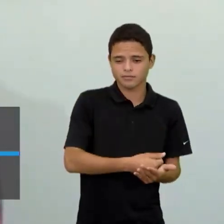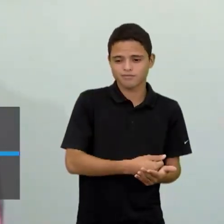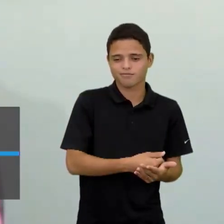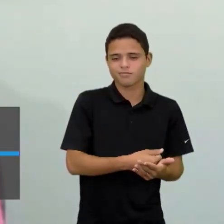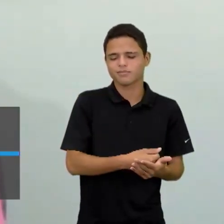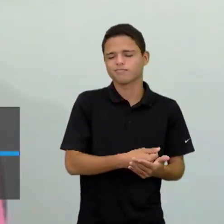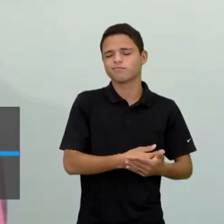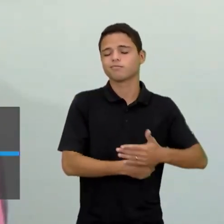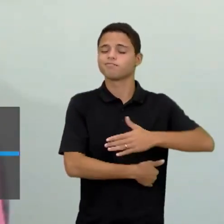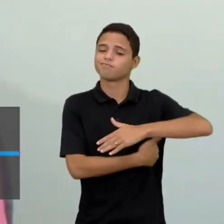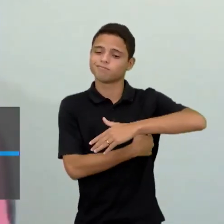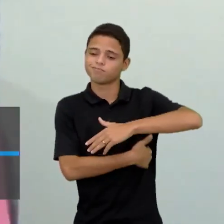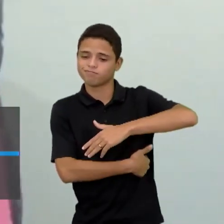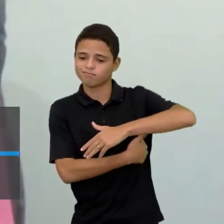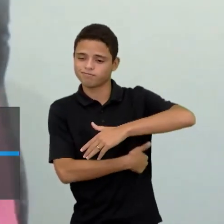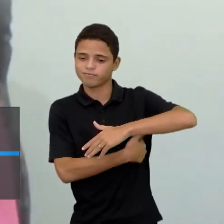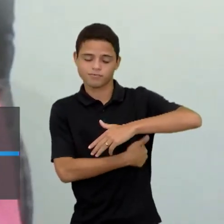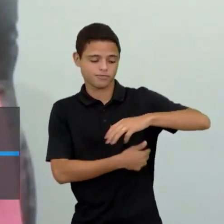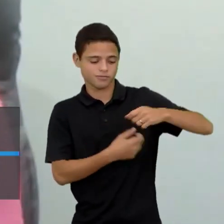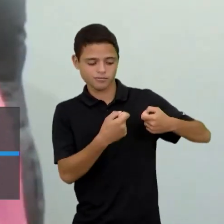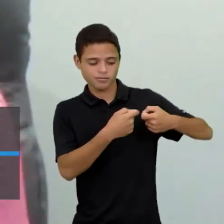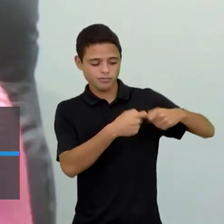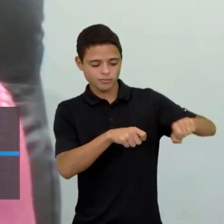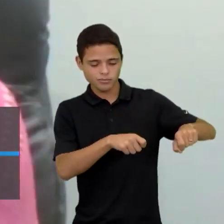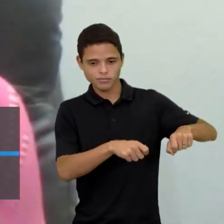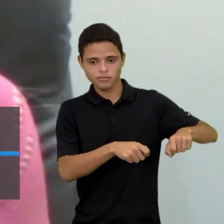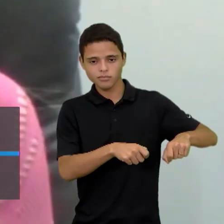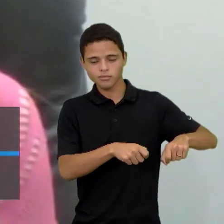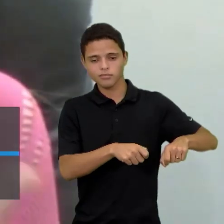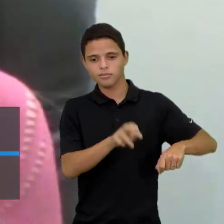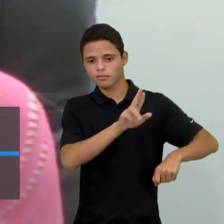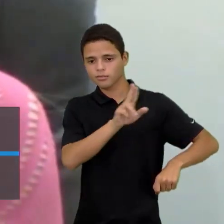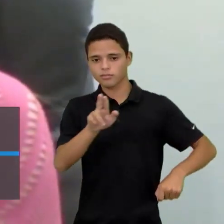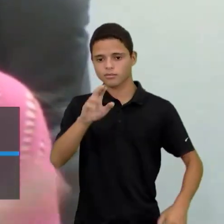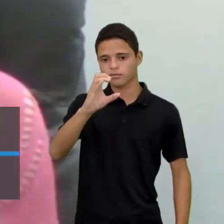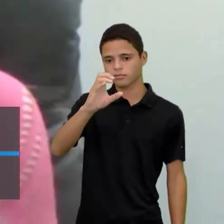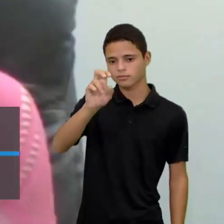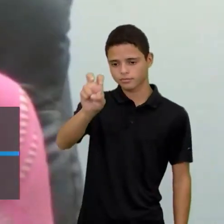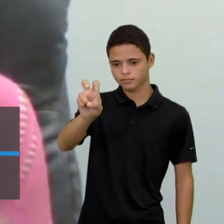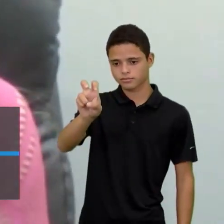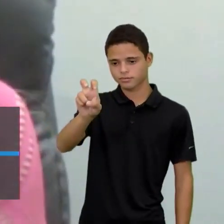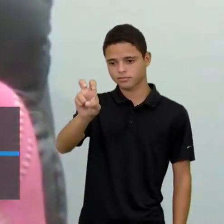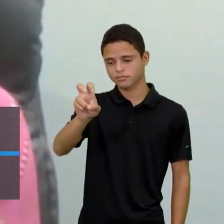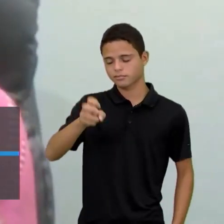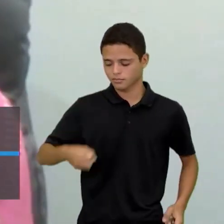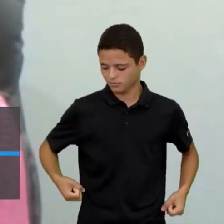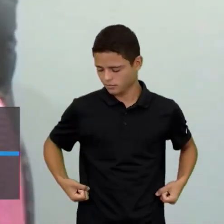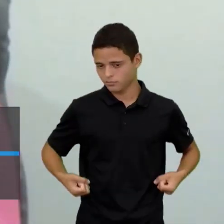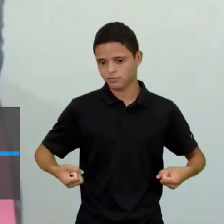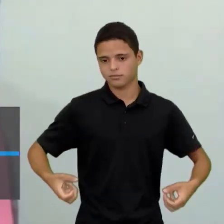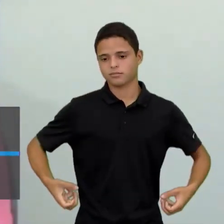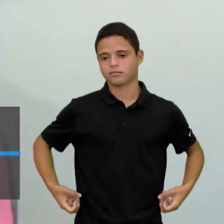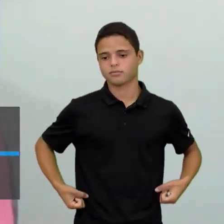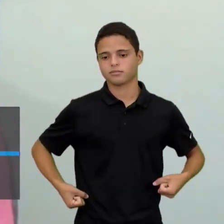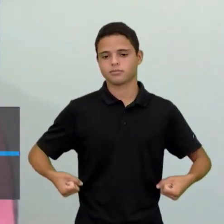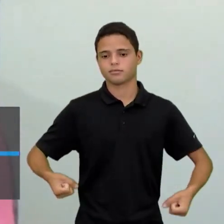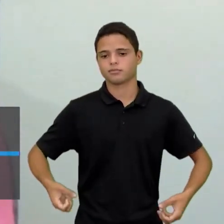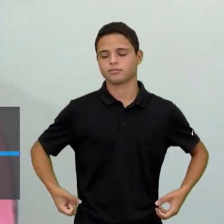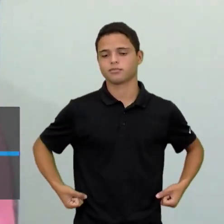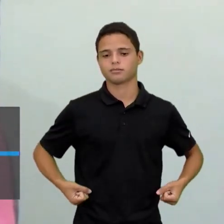a coluna, que a gente chama C5. E aí ele se tornou um cadeirante tetraplégico,